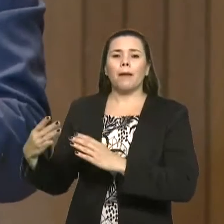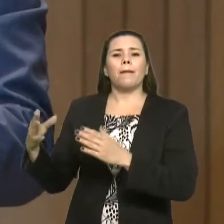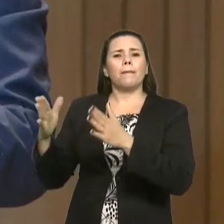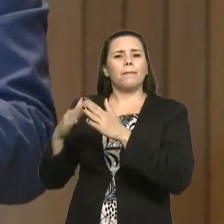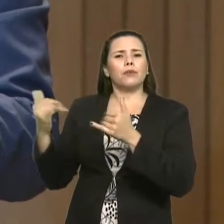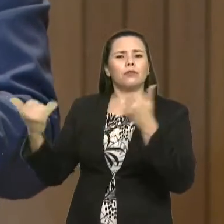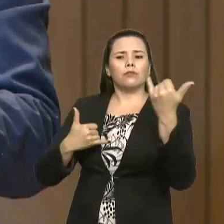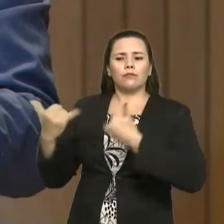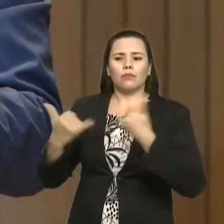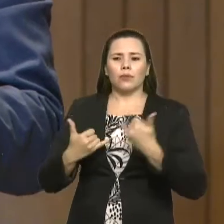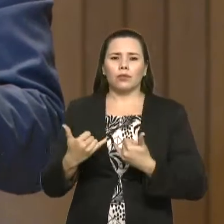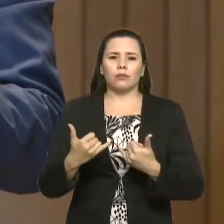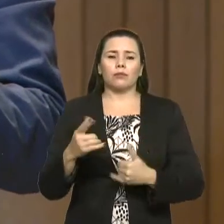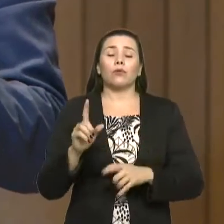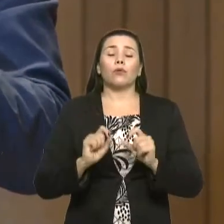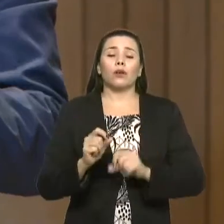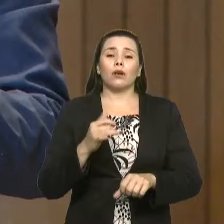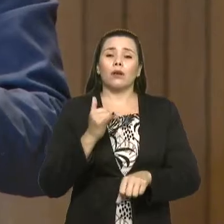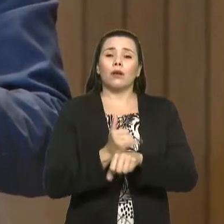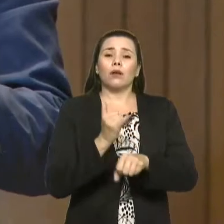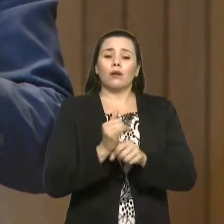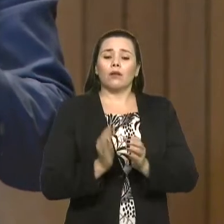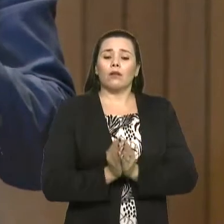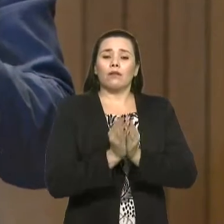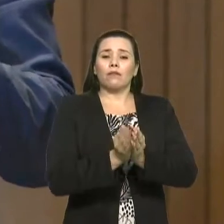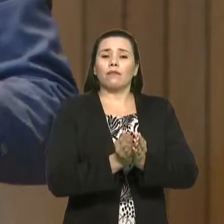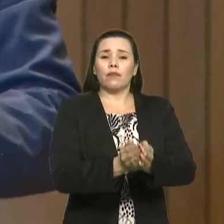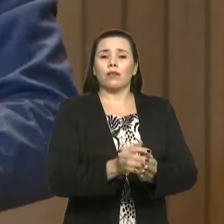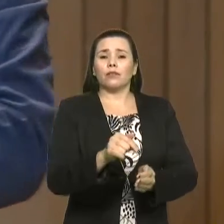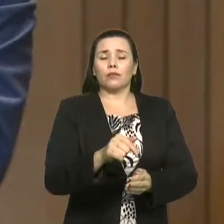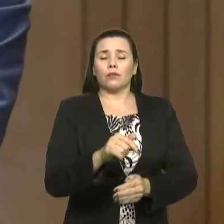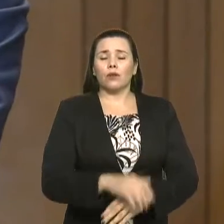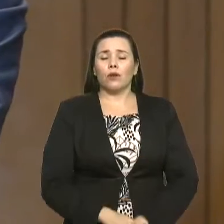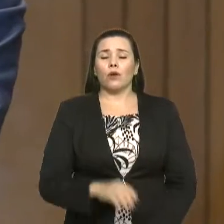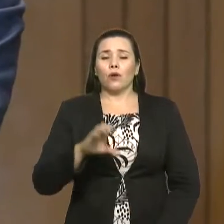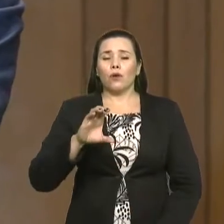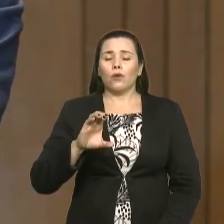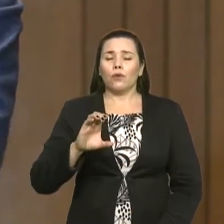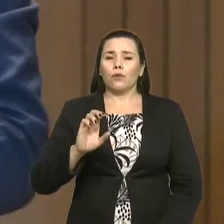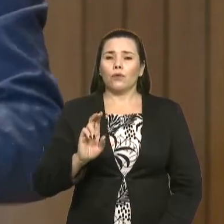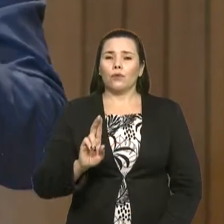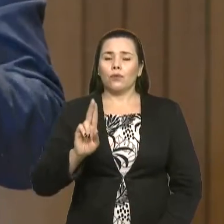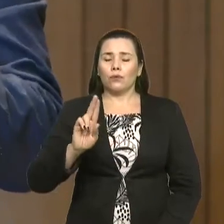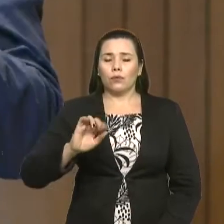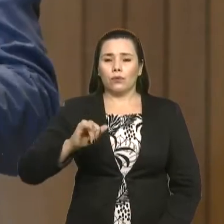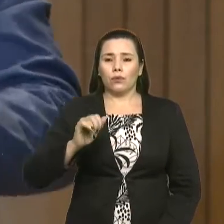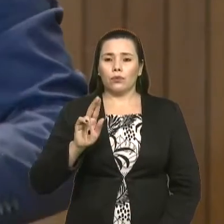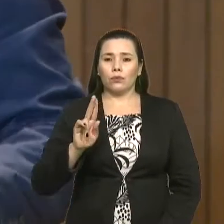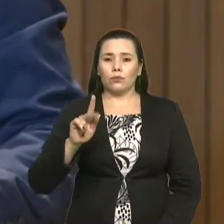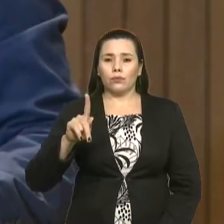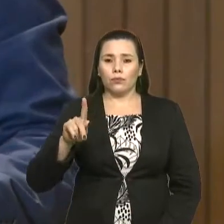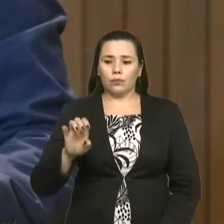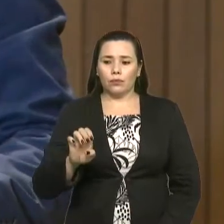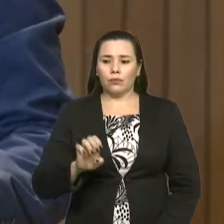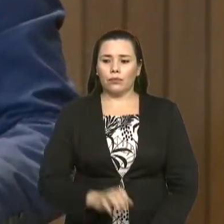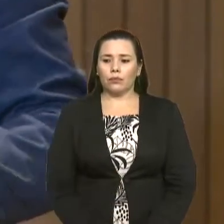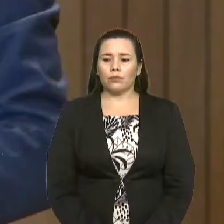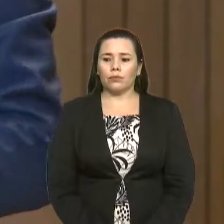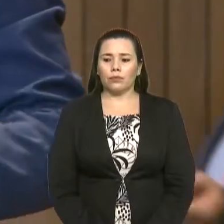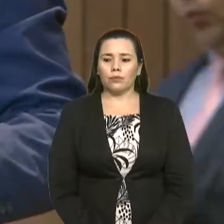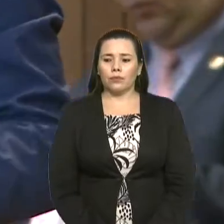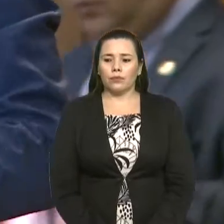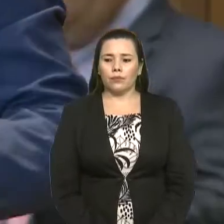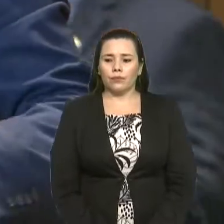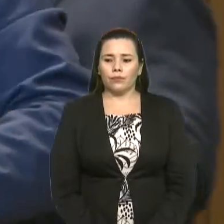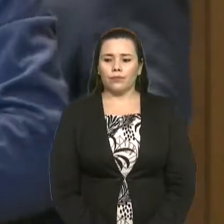do FERRE do CUJUP, Ponta da Espera. Direcionamento de empresa. Os